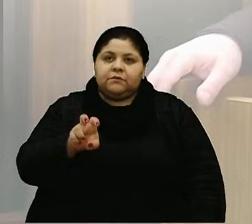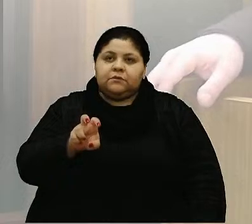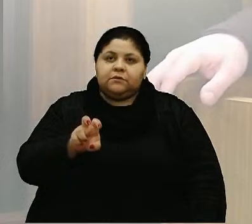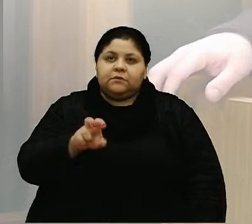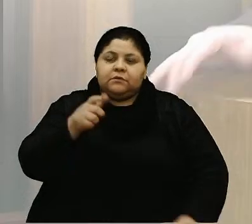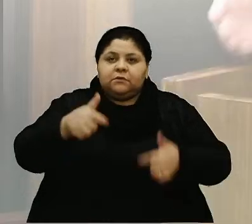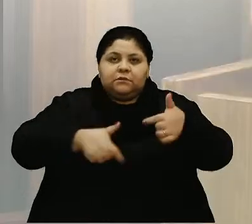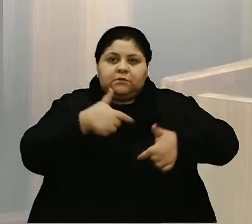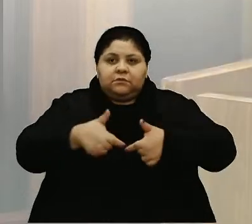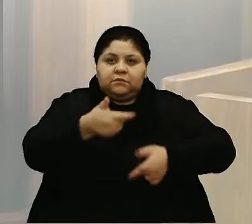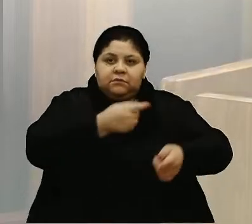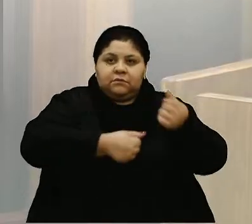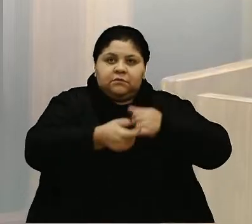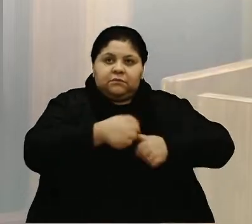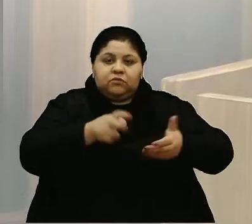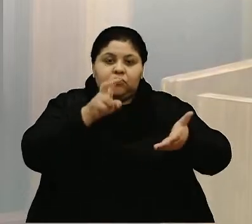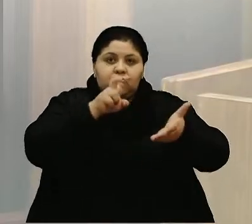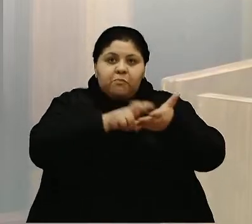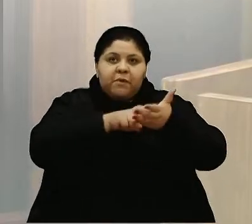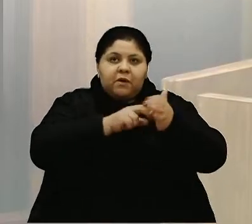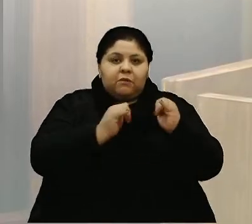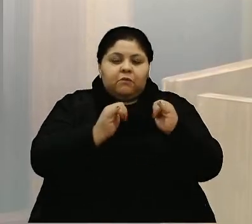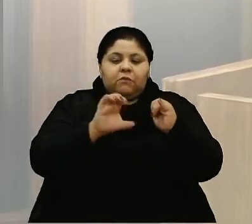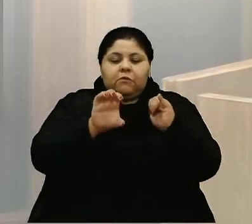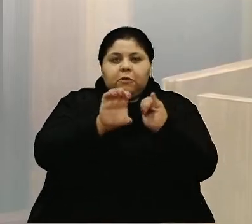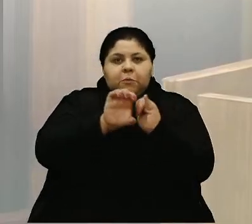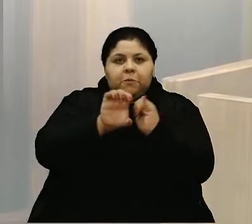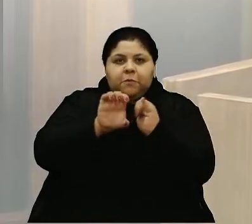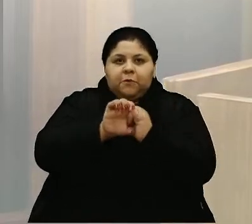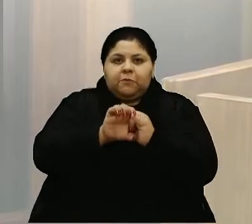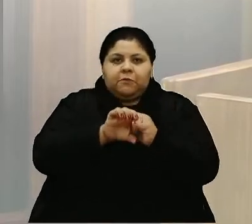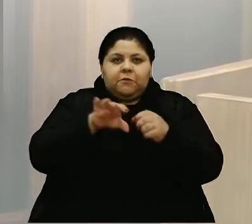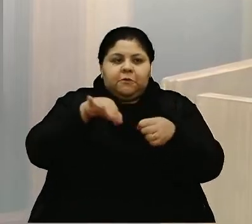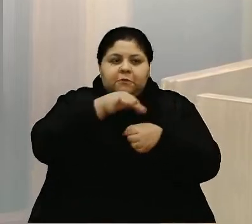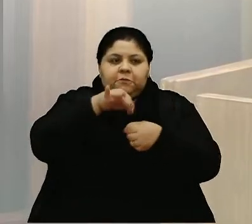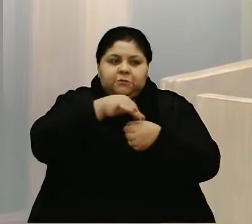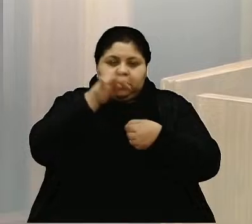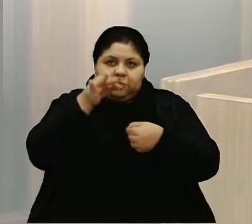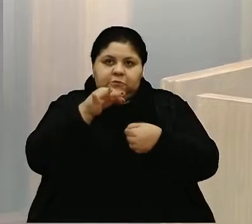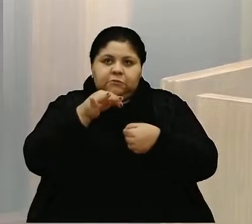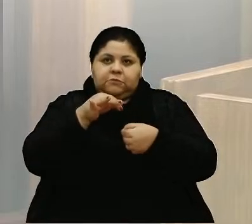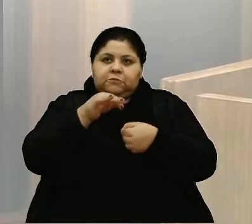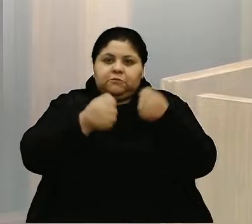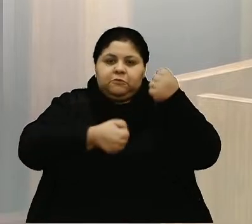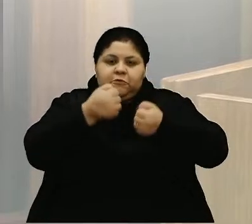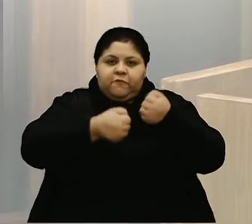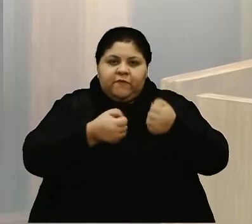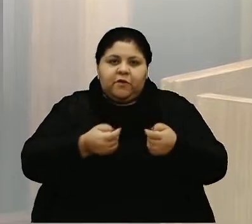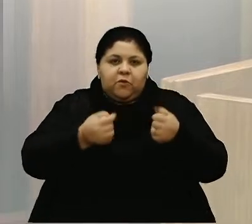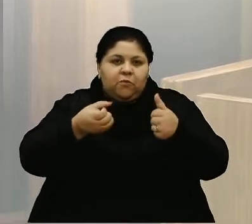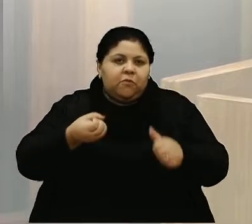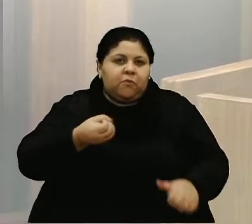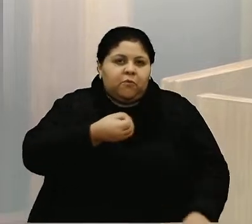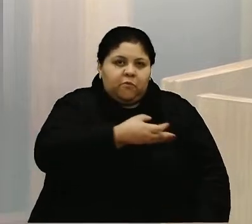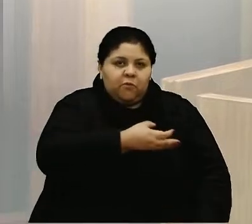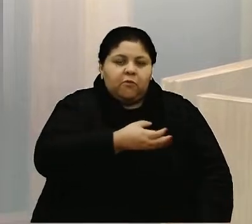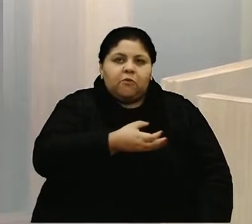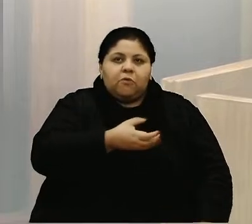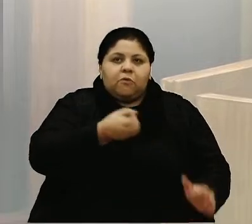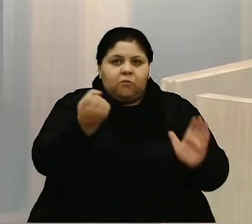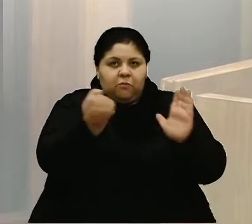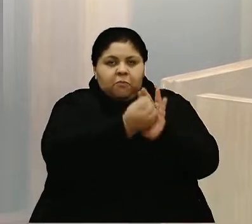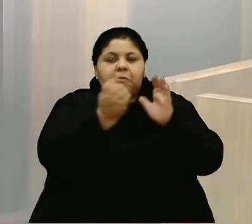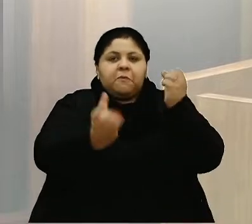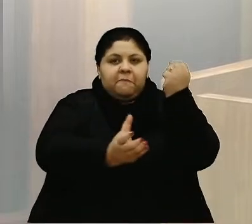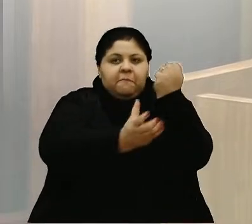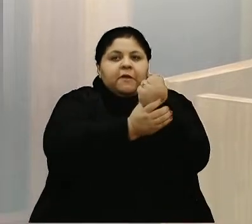serviços financeiros do Banco Toyota. Seguro Toyota, consórcio Toyota, veículos seminovos da Toyota com certificados e garantia de